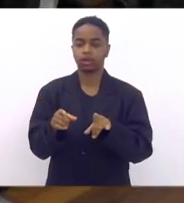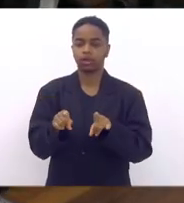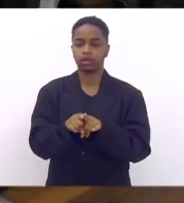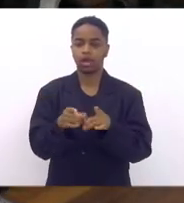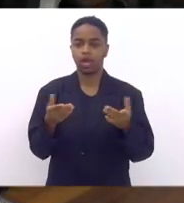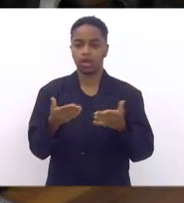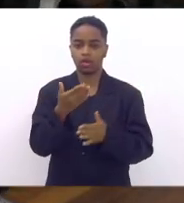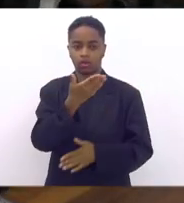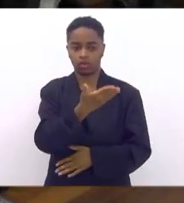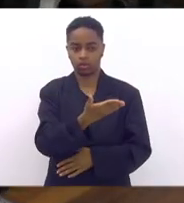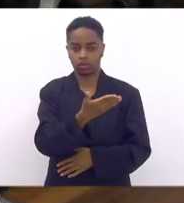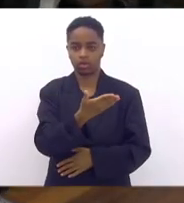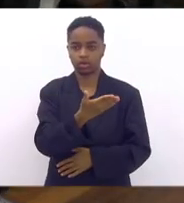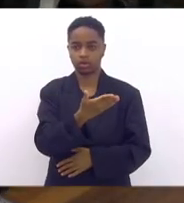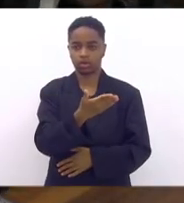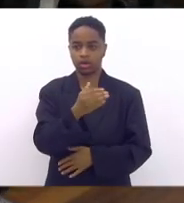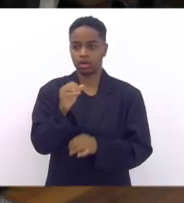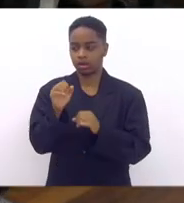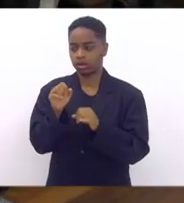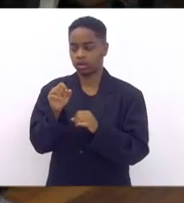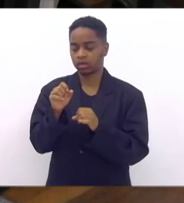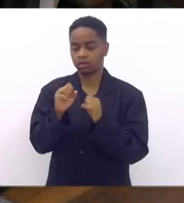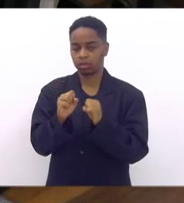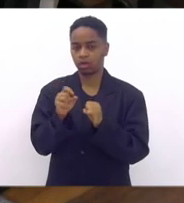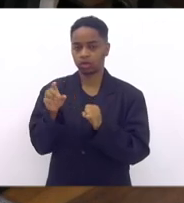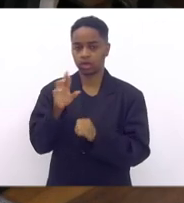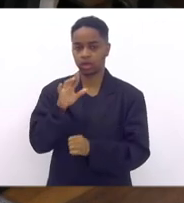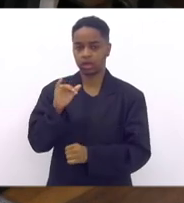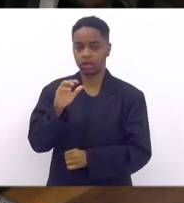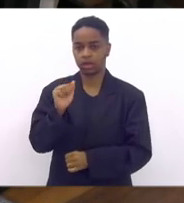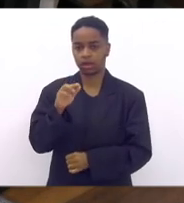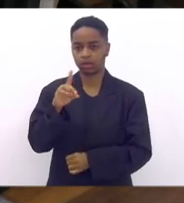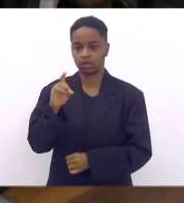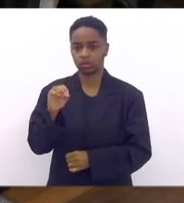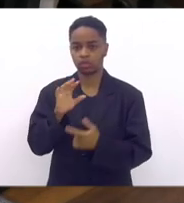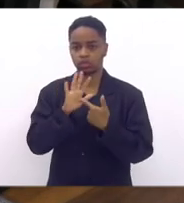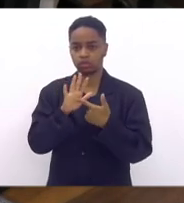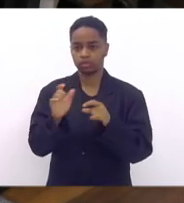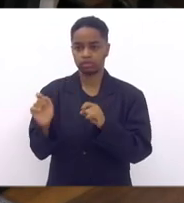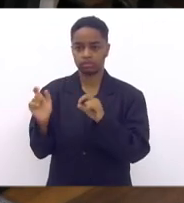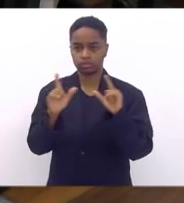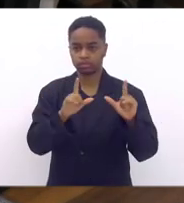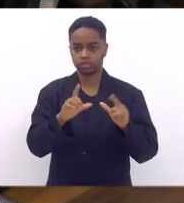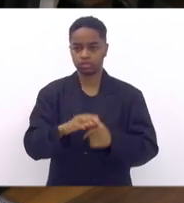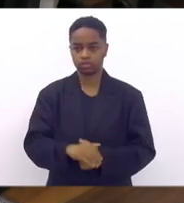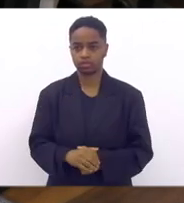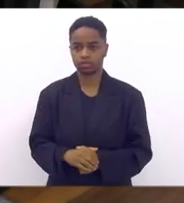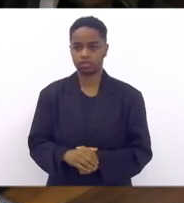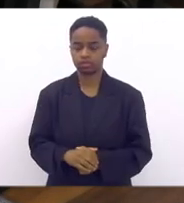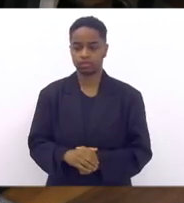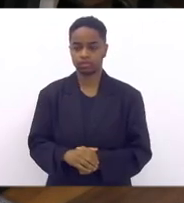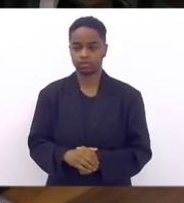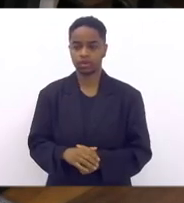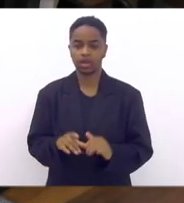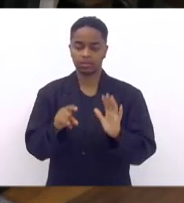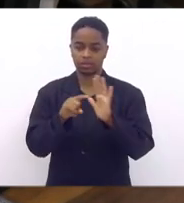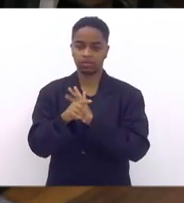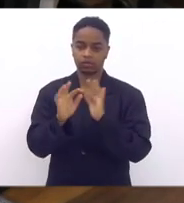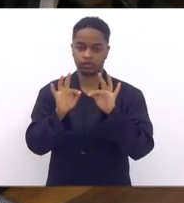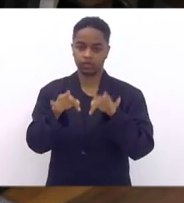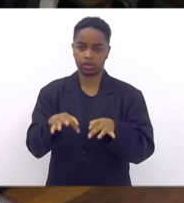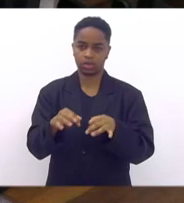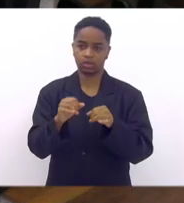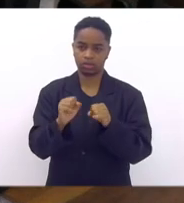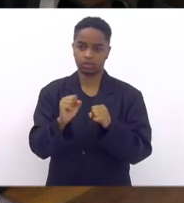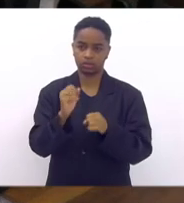serap Senor Ricardo Apresente o se SL deixa pergunta final é eu ia falar que senhor quiser repetir as